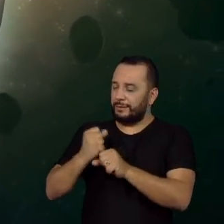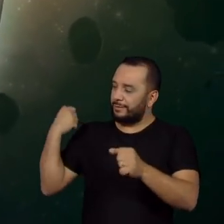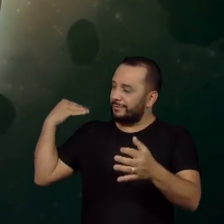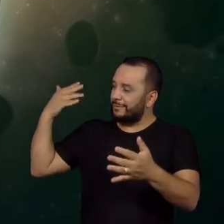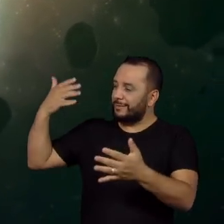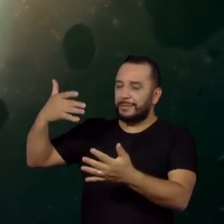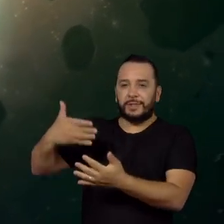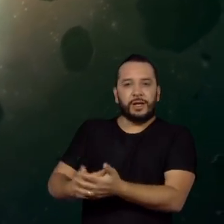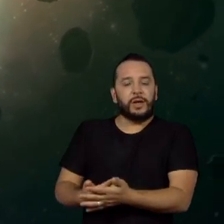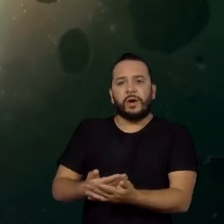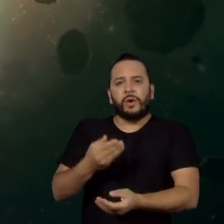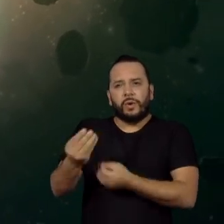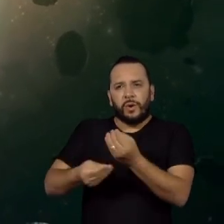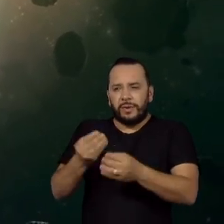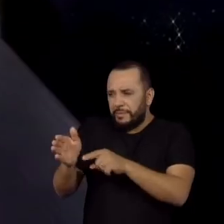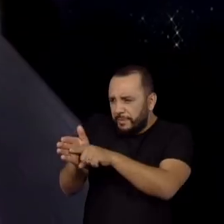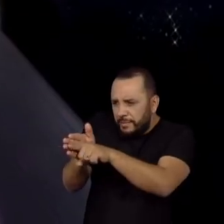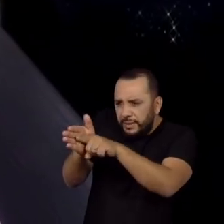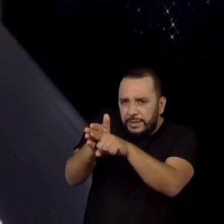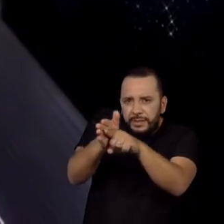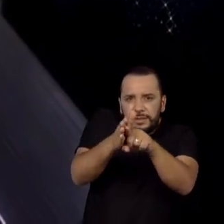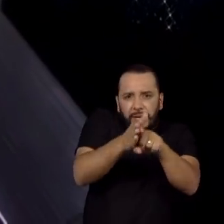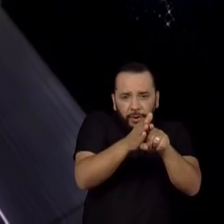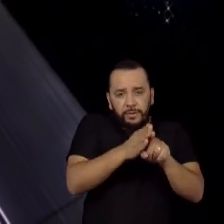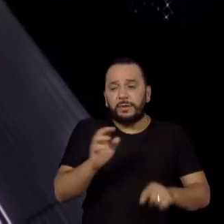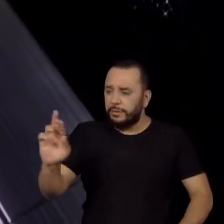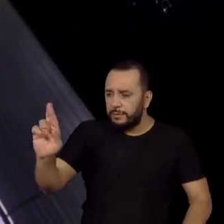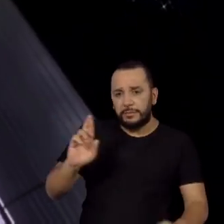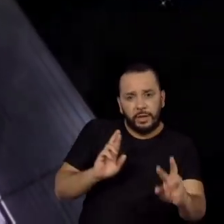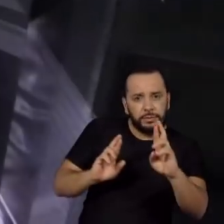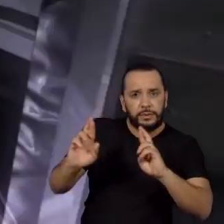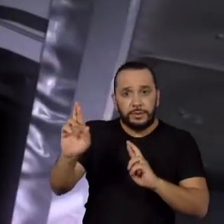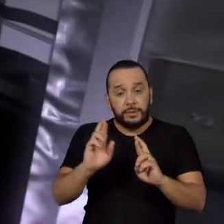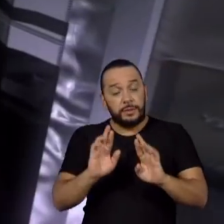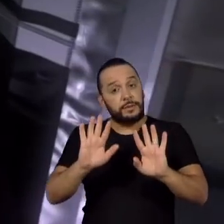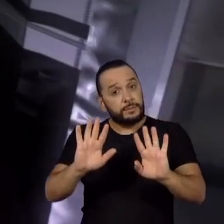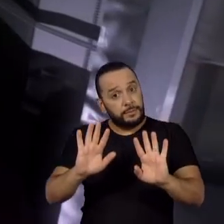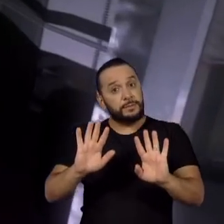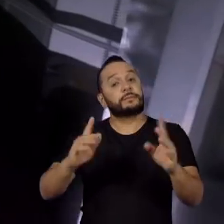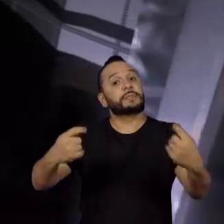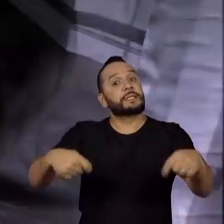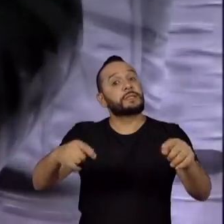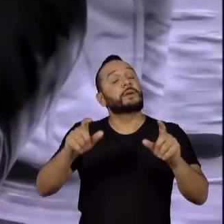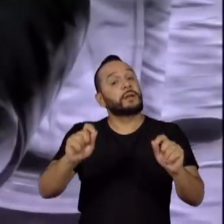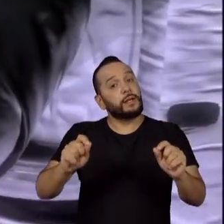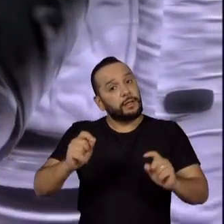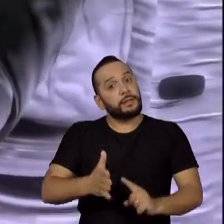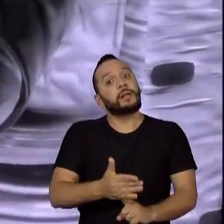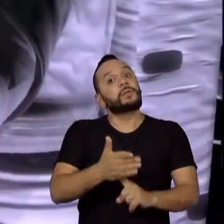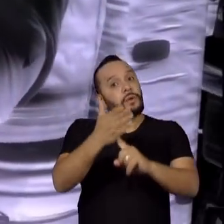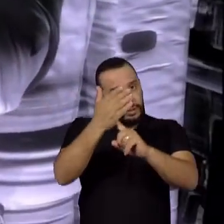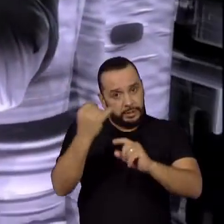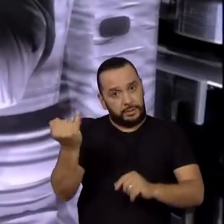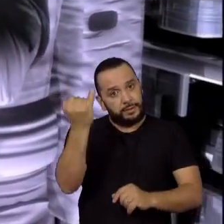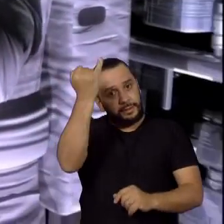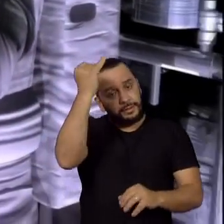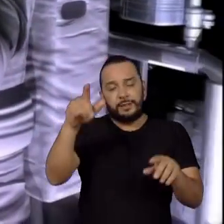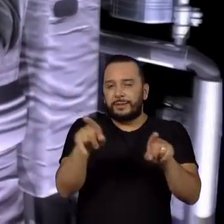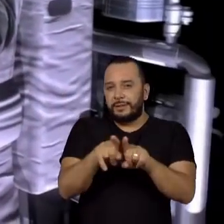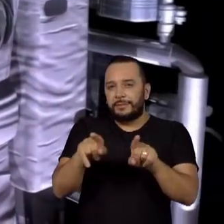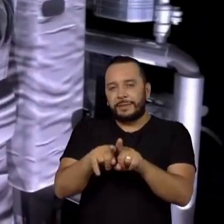de respostas depende cada vez mais do aparato tecnológico. Também foi preciso trilhar um